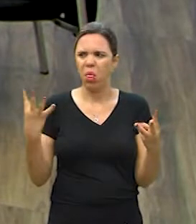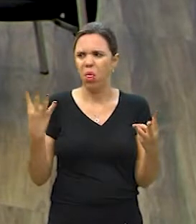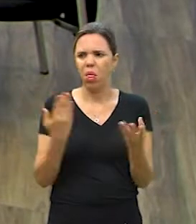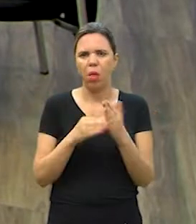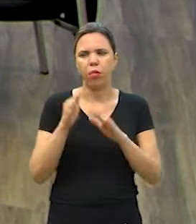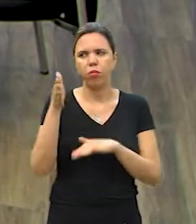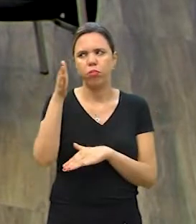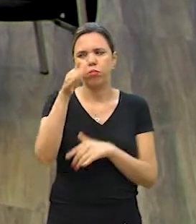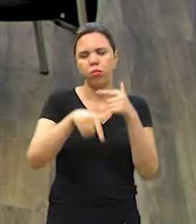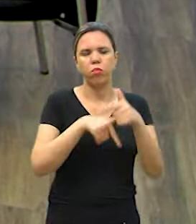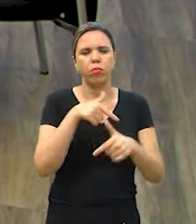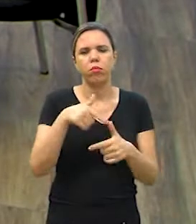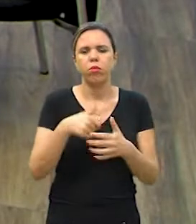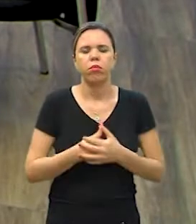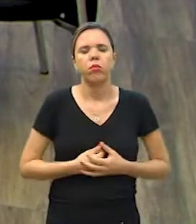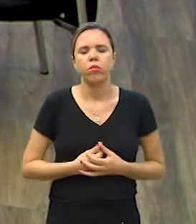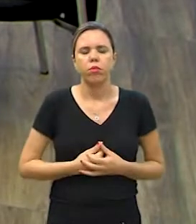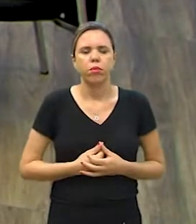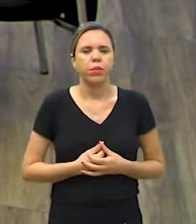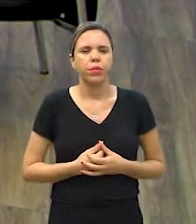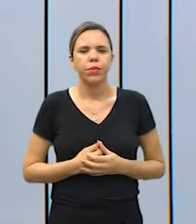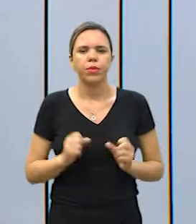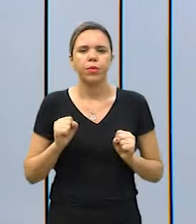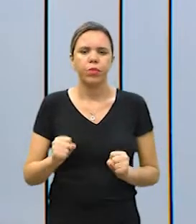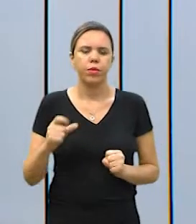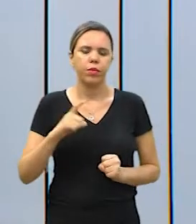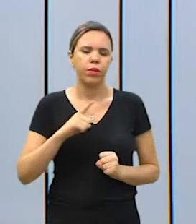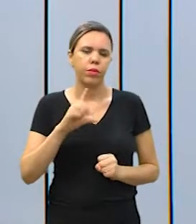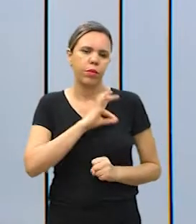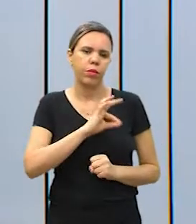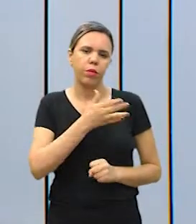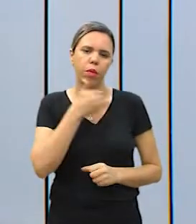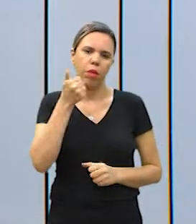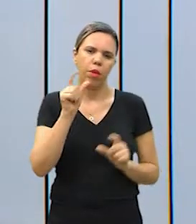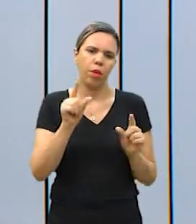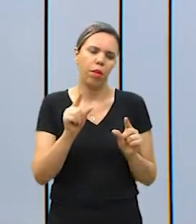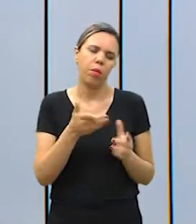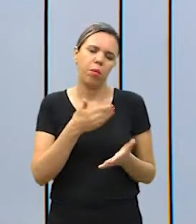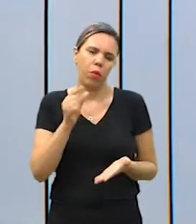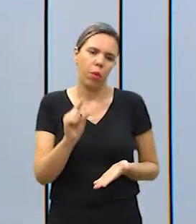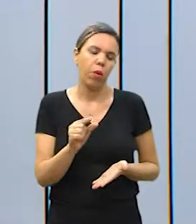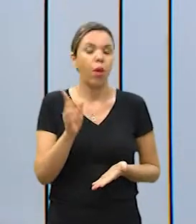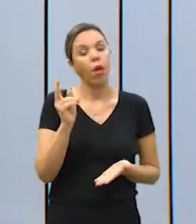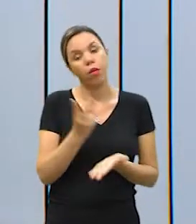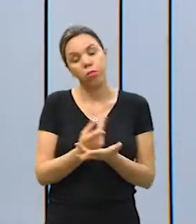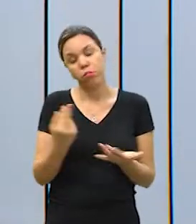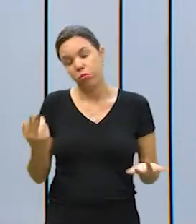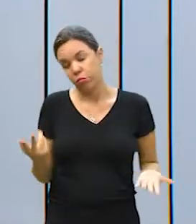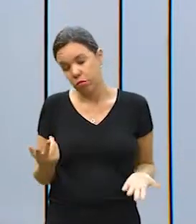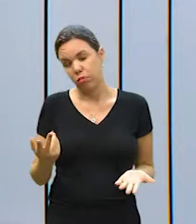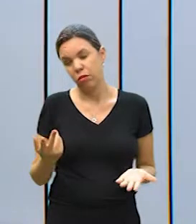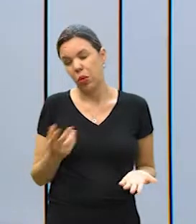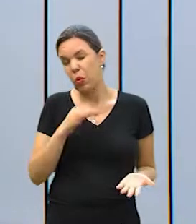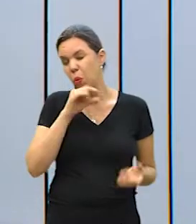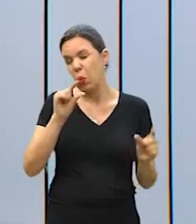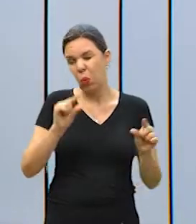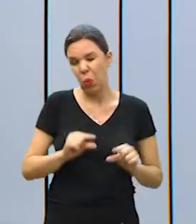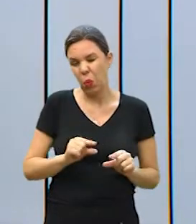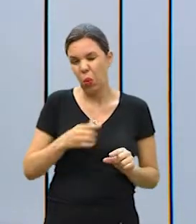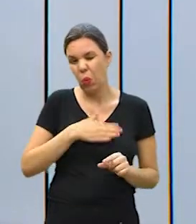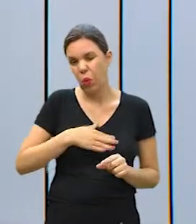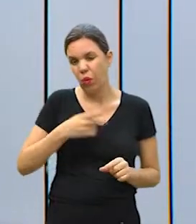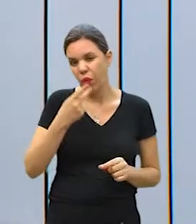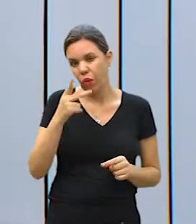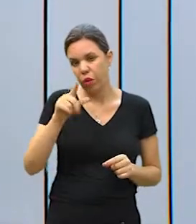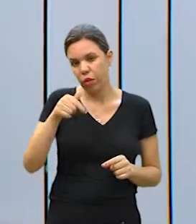4 escolas, né? Para poder ter um salário um pouco menor, que assim mesmo, Gabriel, ainda é muito pouco. Eu